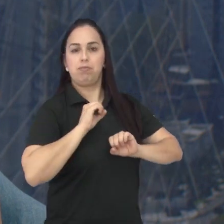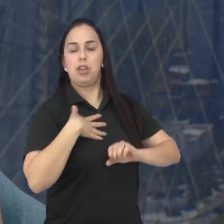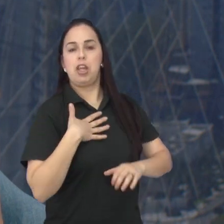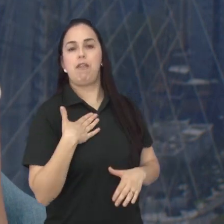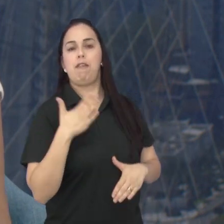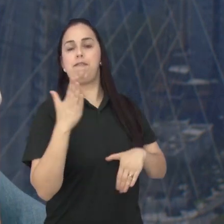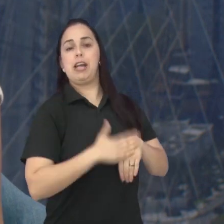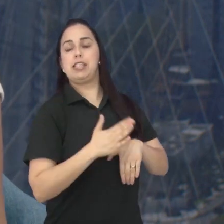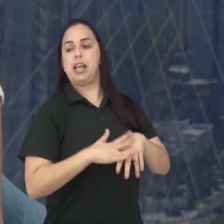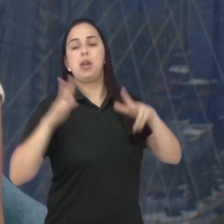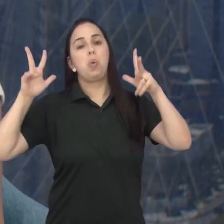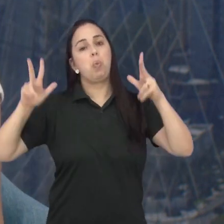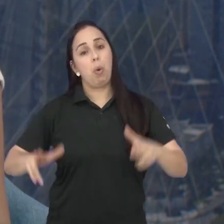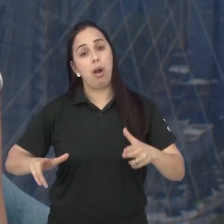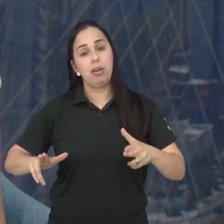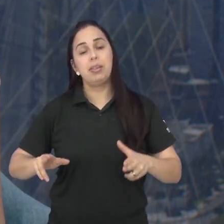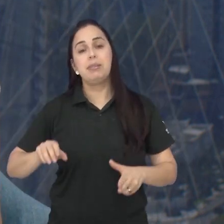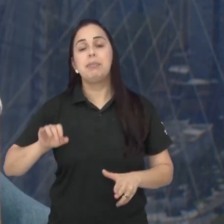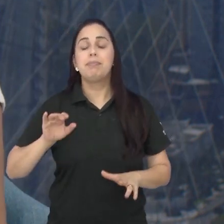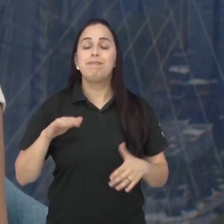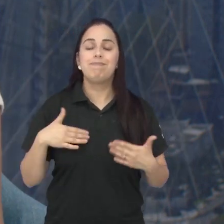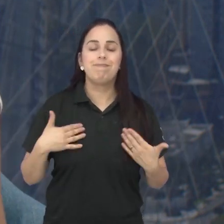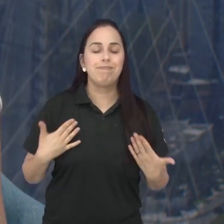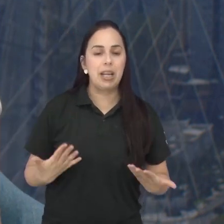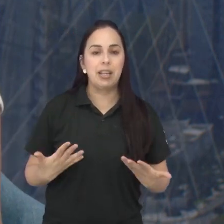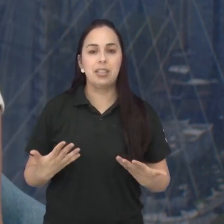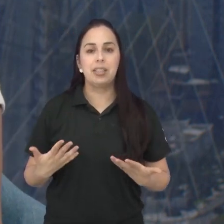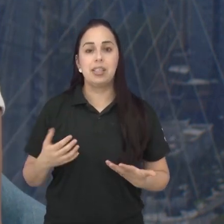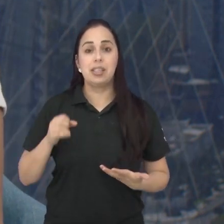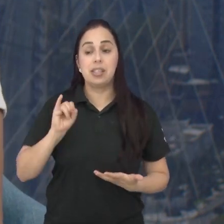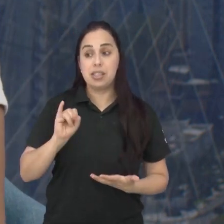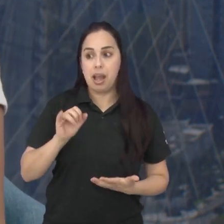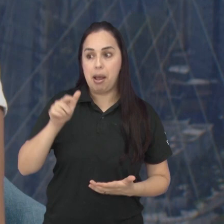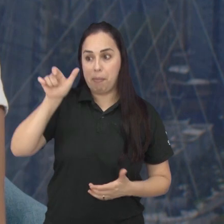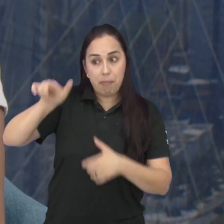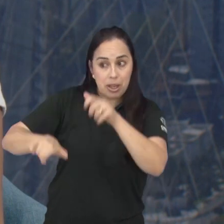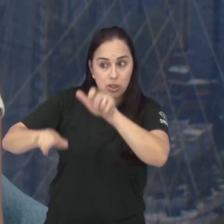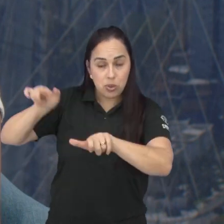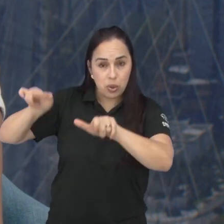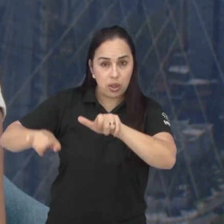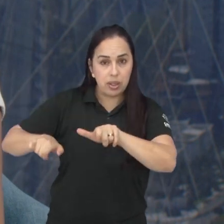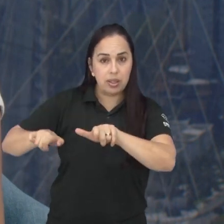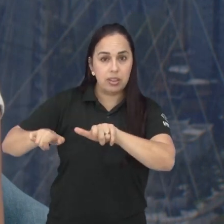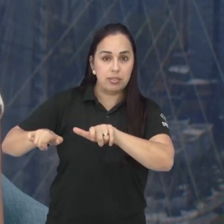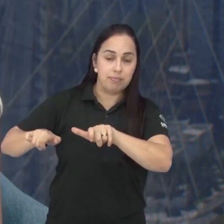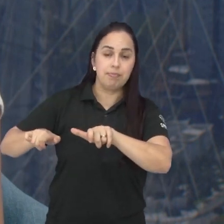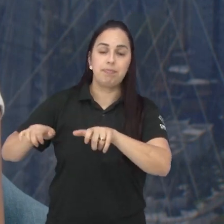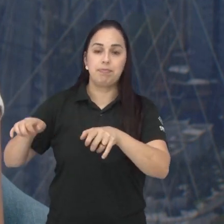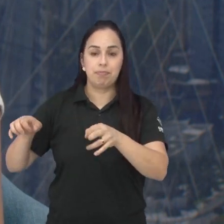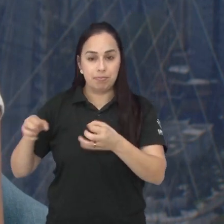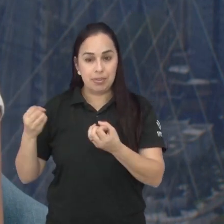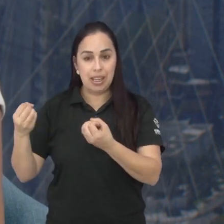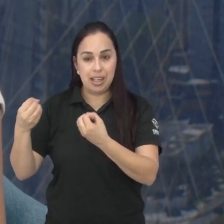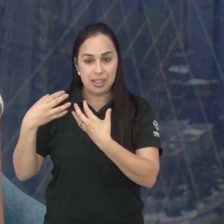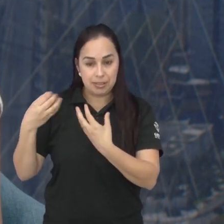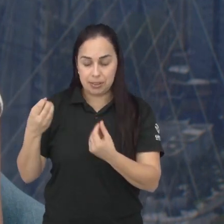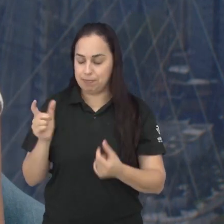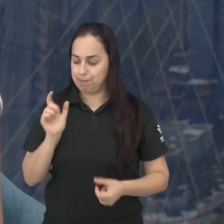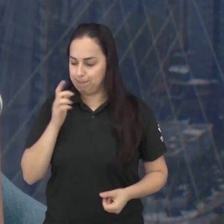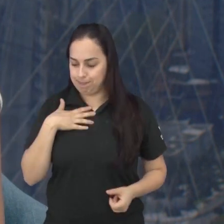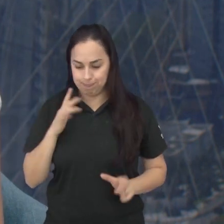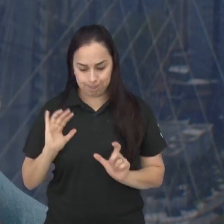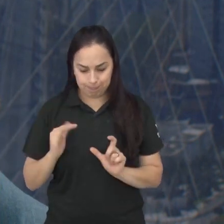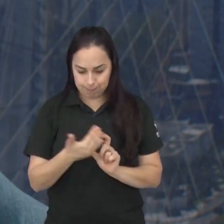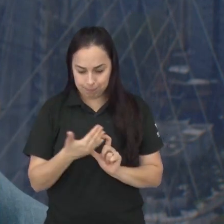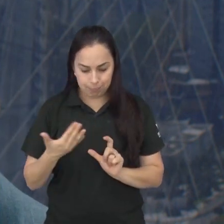eu não quebro, né, se eu não tenho pessoas que estão dispostas a muitas vezes, esqueci o